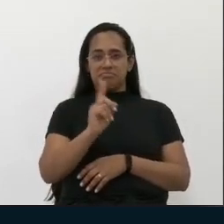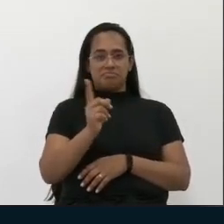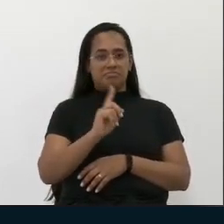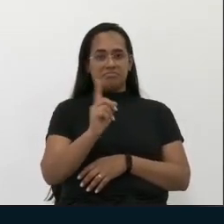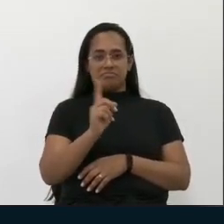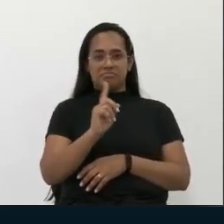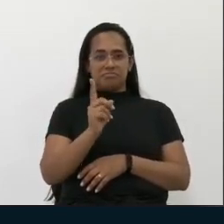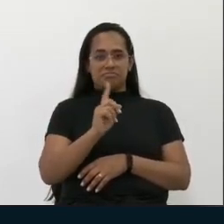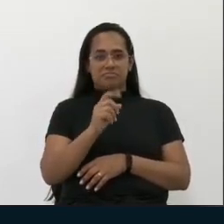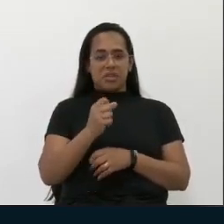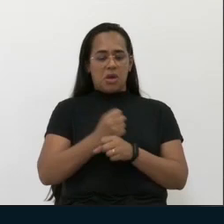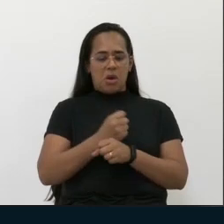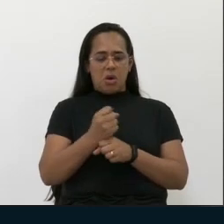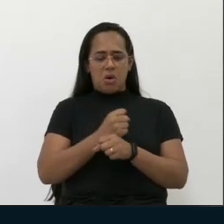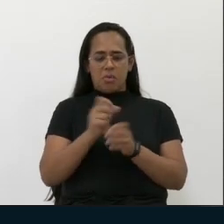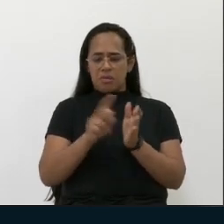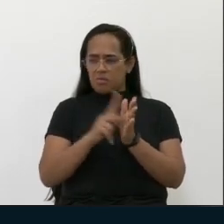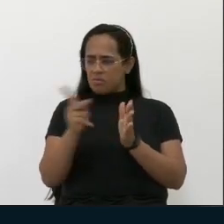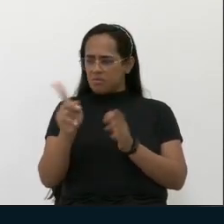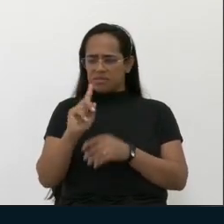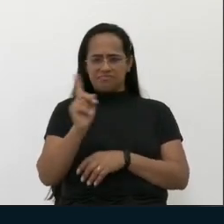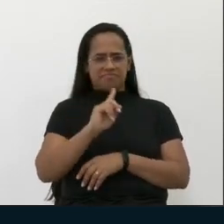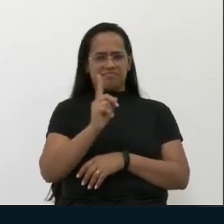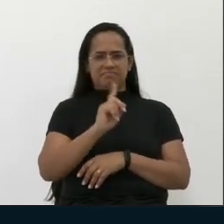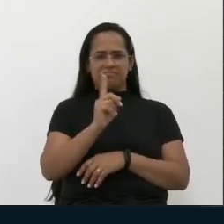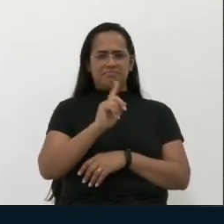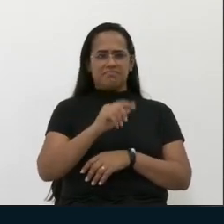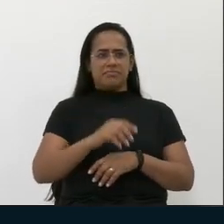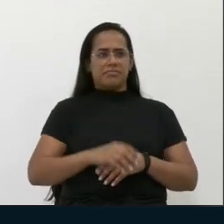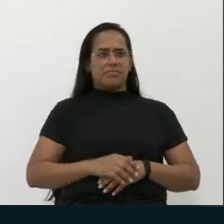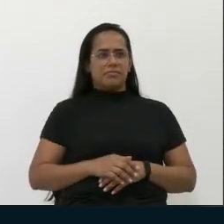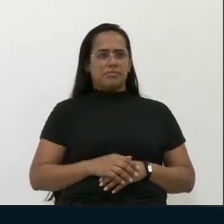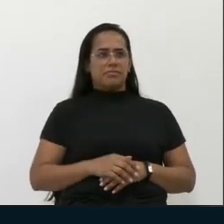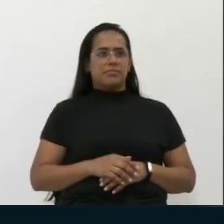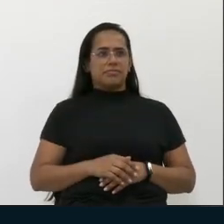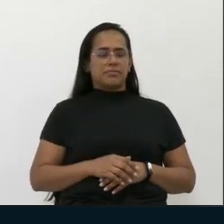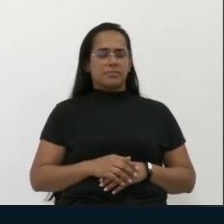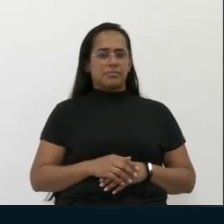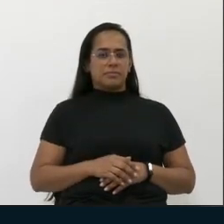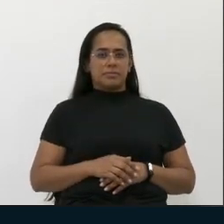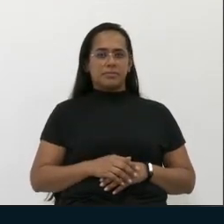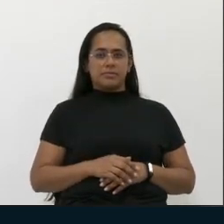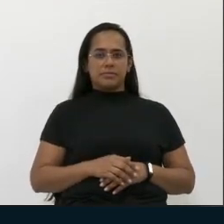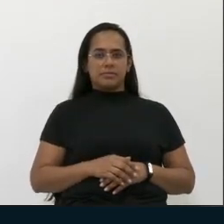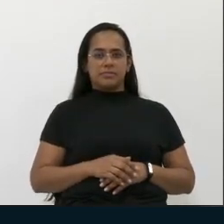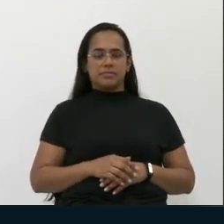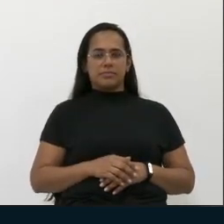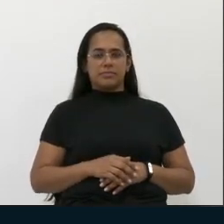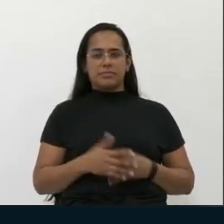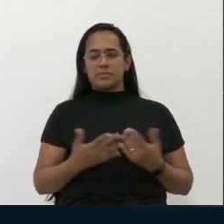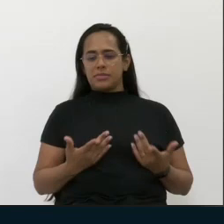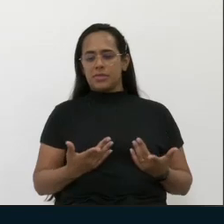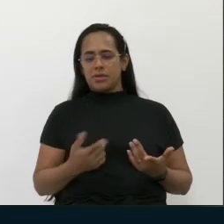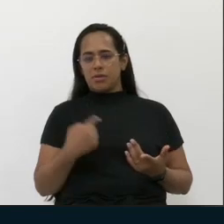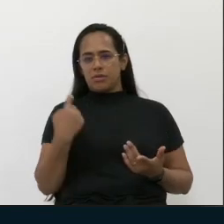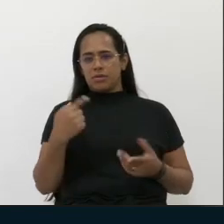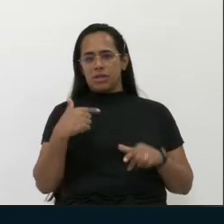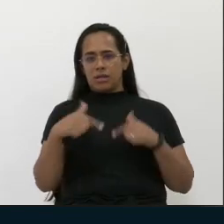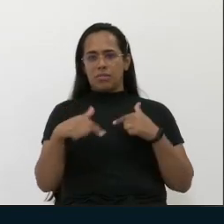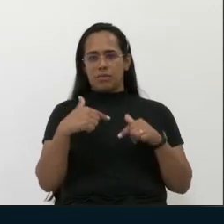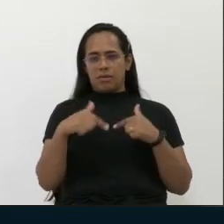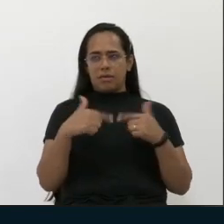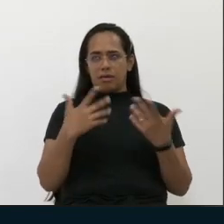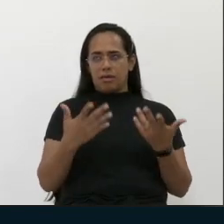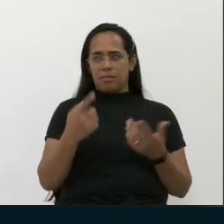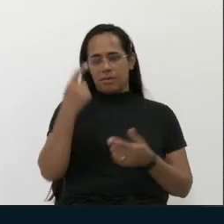tinha feito? Ele já tinha terminado? Já tinha terminado. Não vamos aqui trabalhar achando que o guarulhense é idiota, é